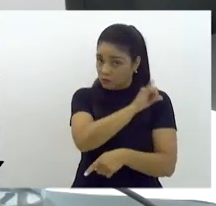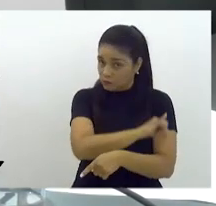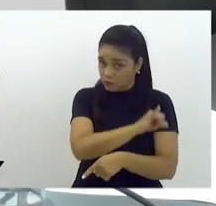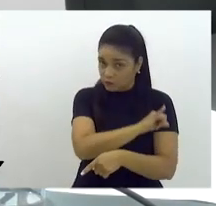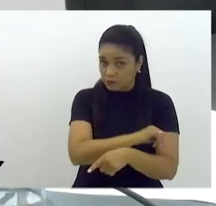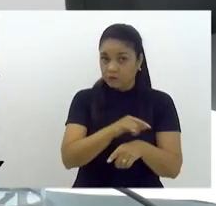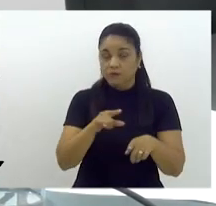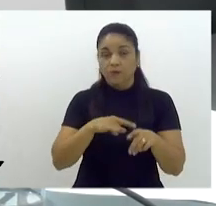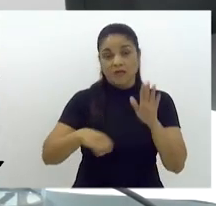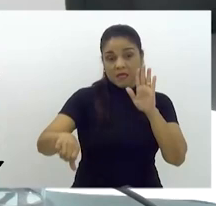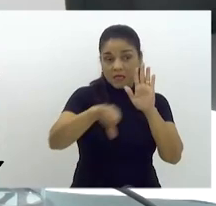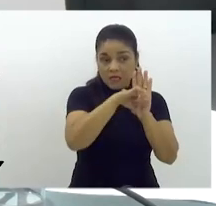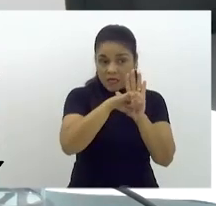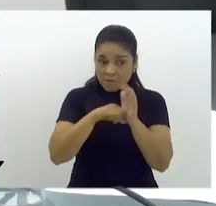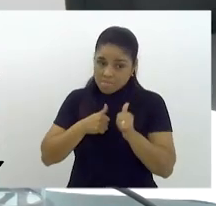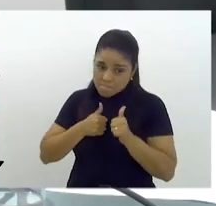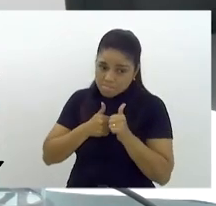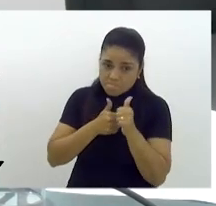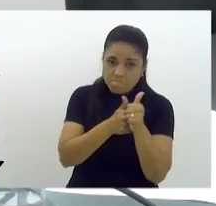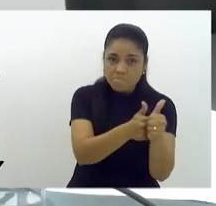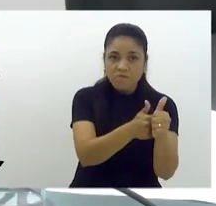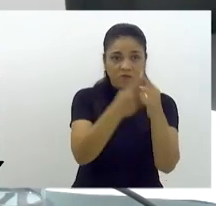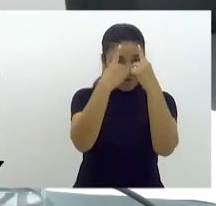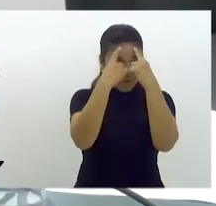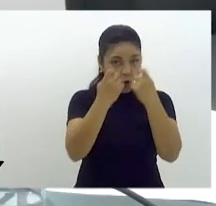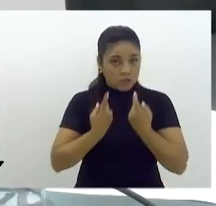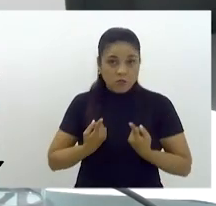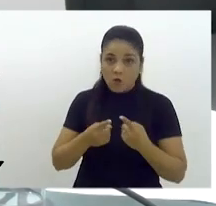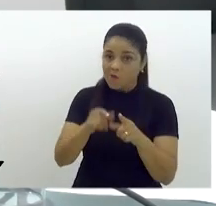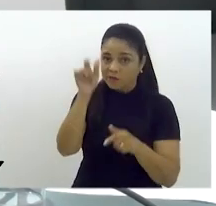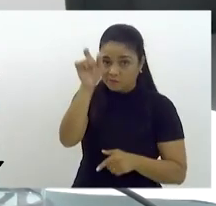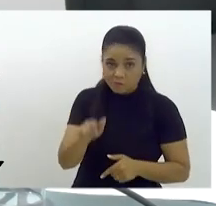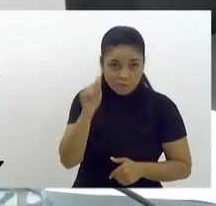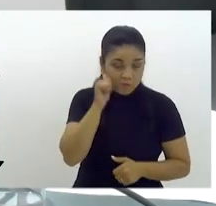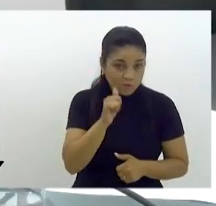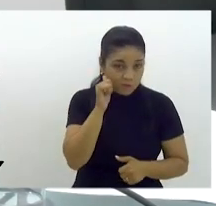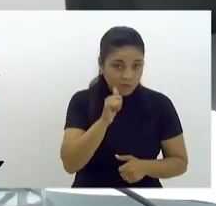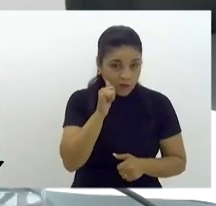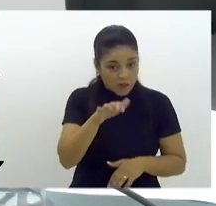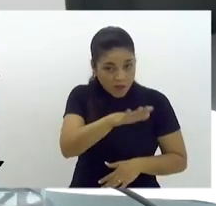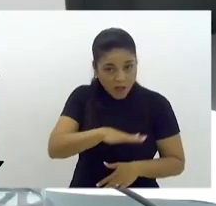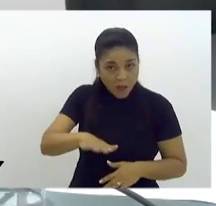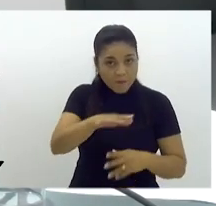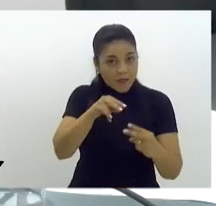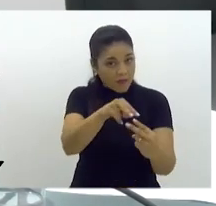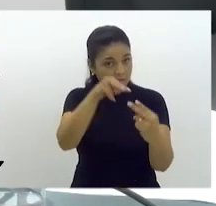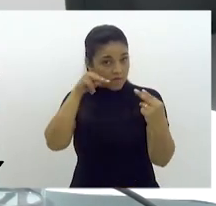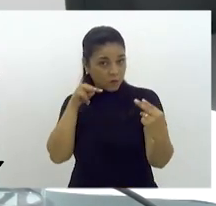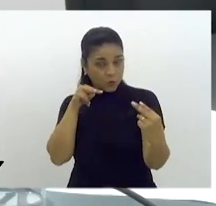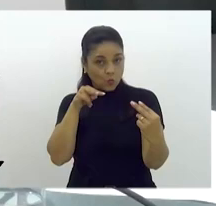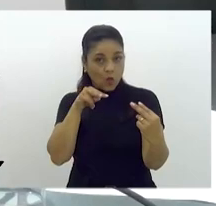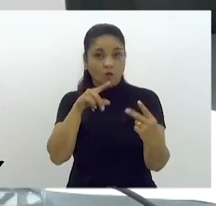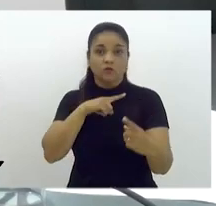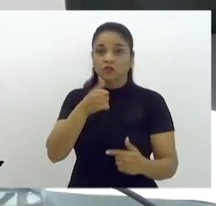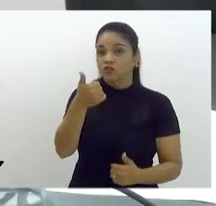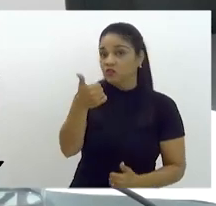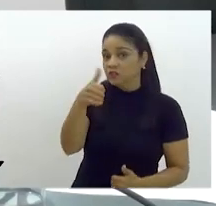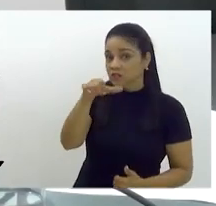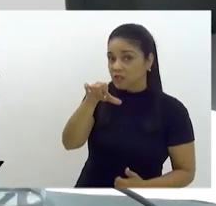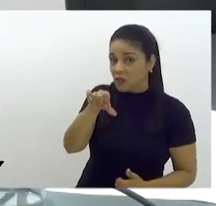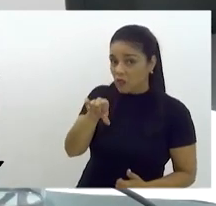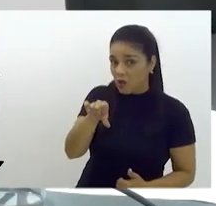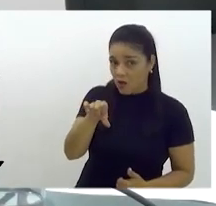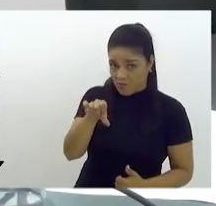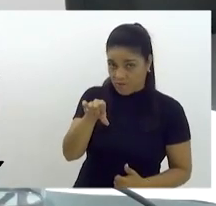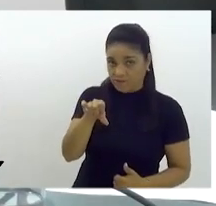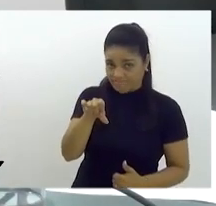caso de crime de perseguição na violência contra a mulher é em ambiente virtual nós temos 19 casas em